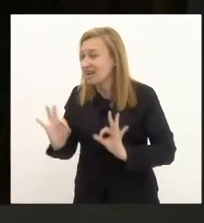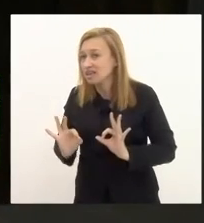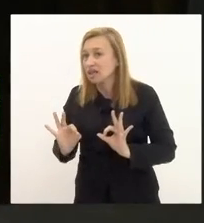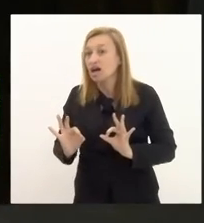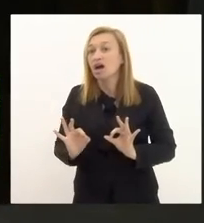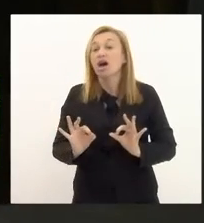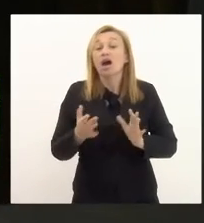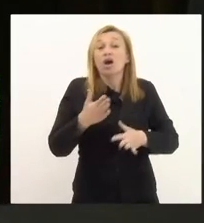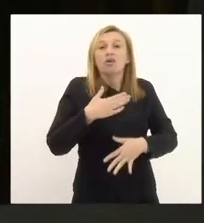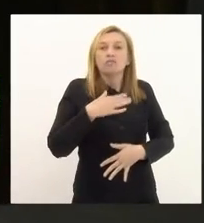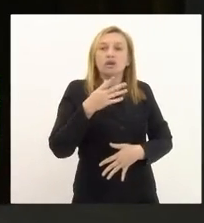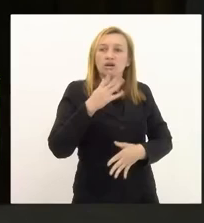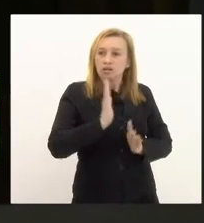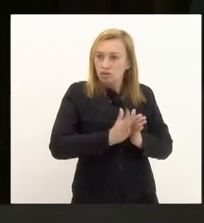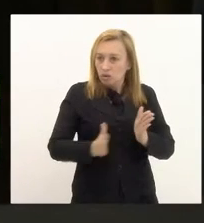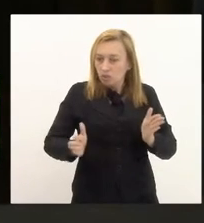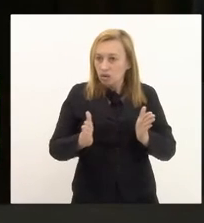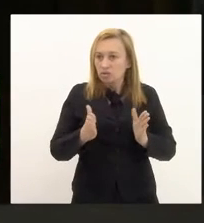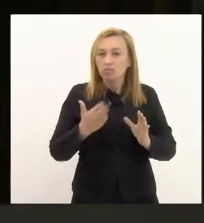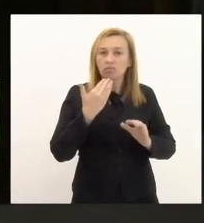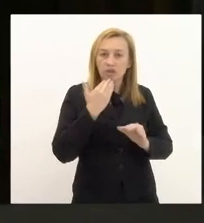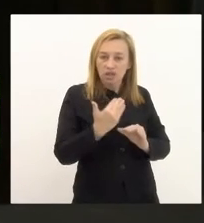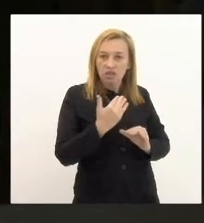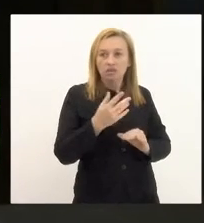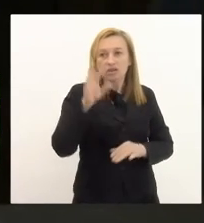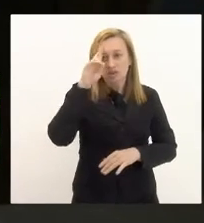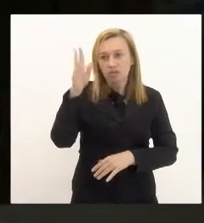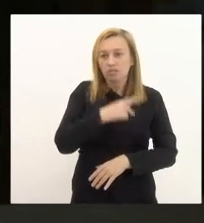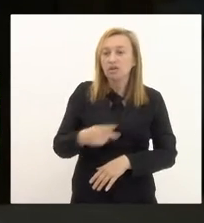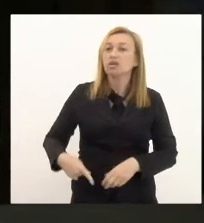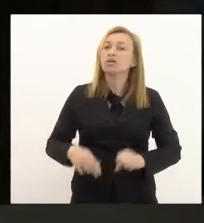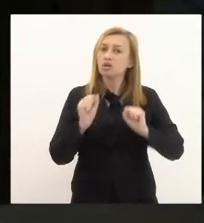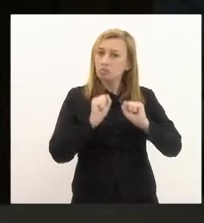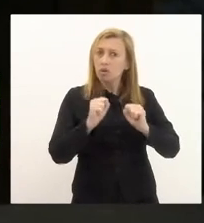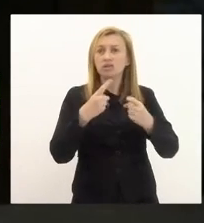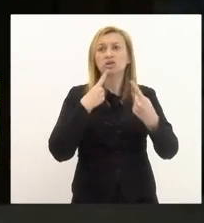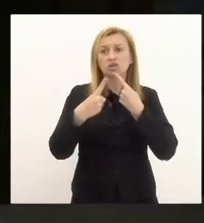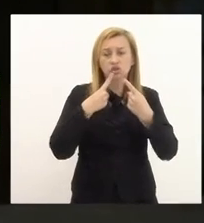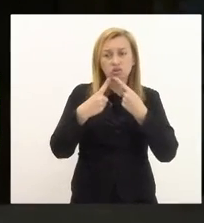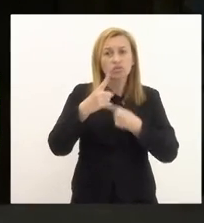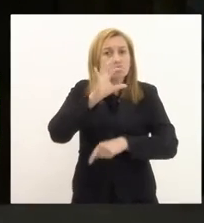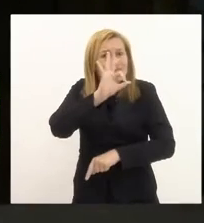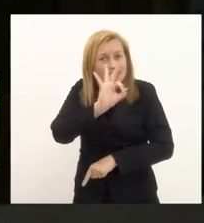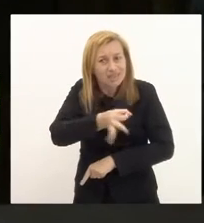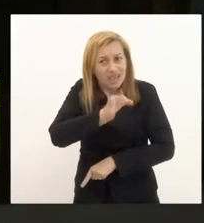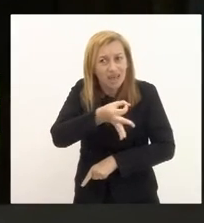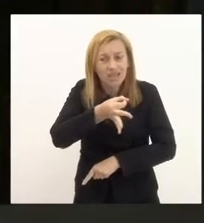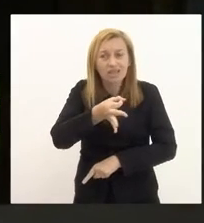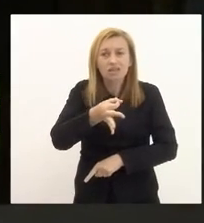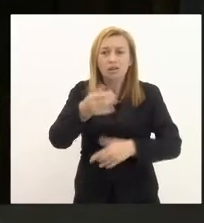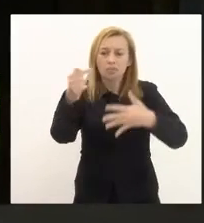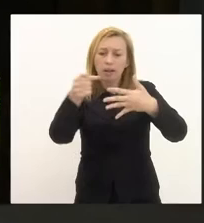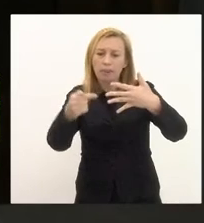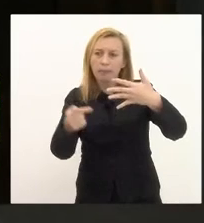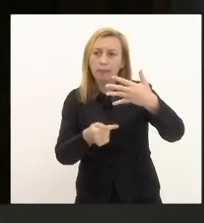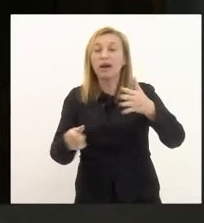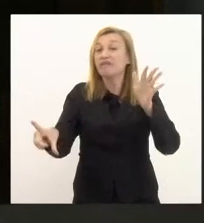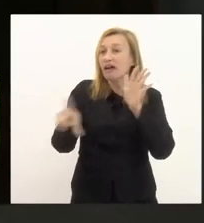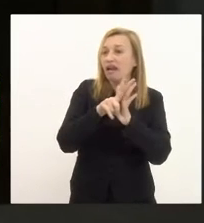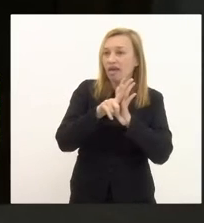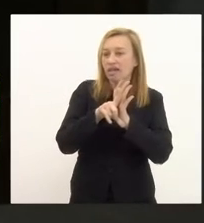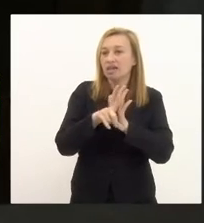nada a minha questão de ordem encaminhamento Presidente é que a gente possa ter uma discussão específica sobre os pontos da Lei